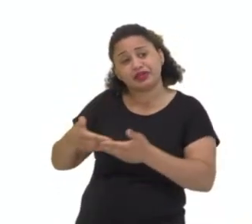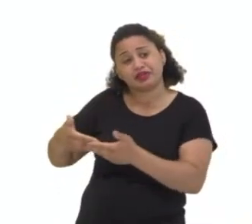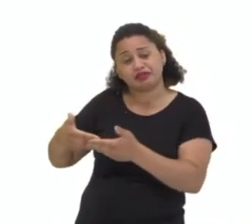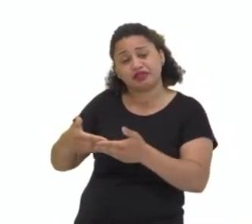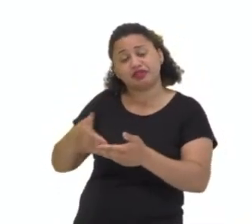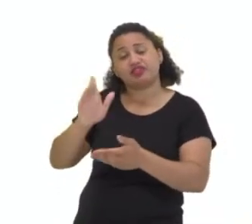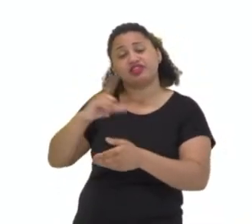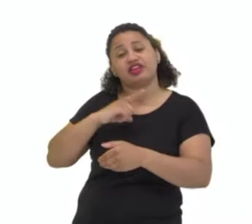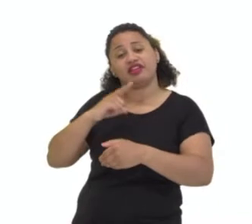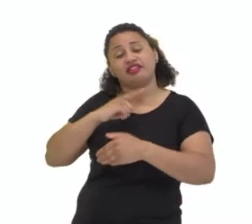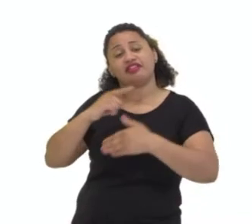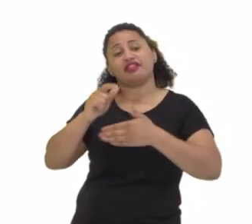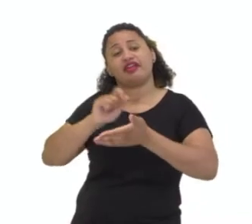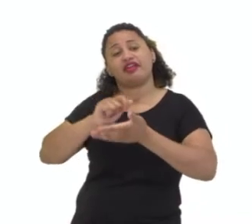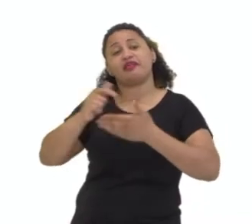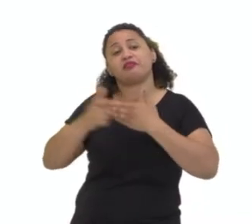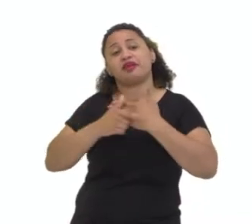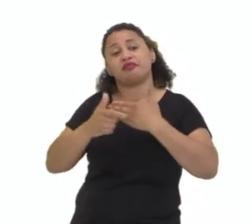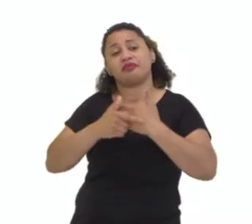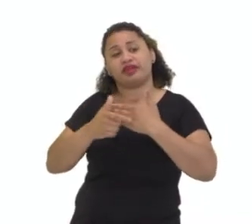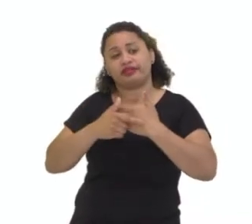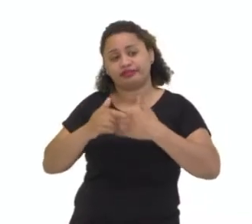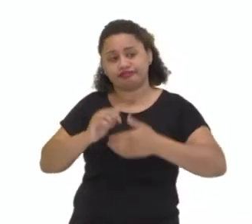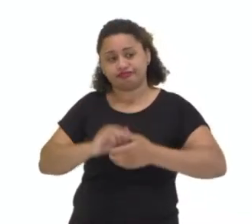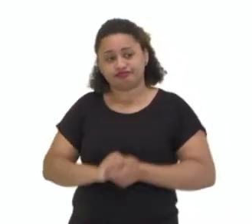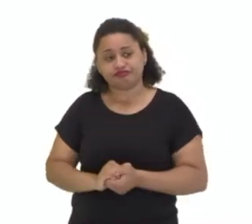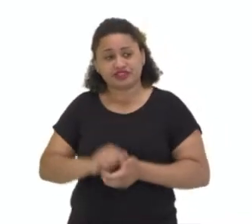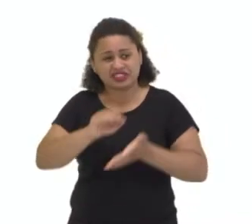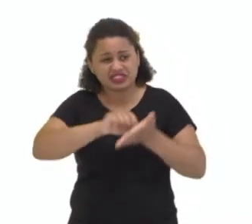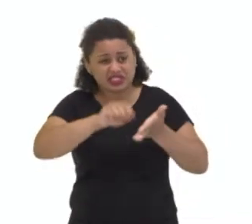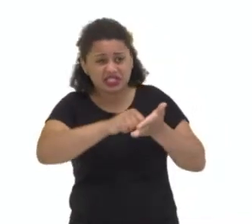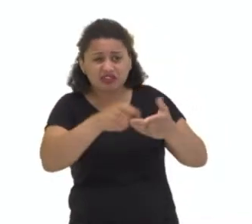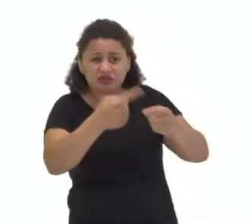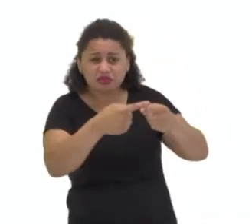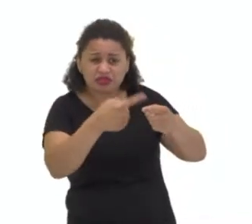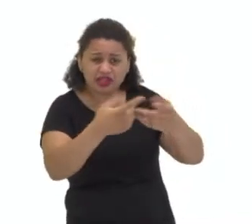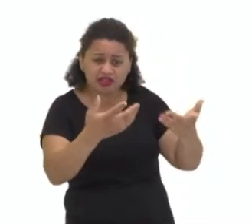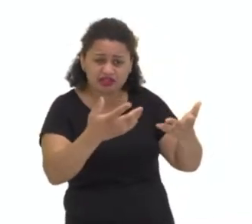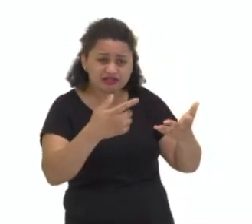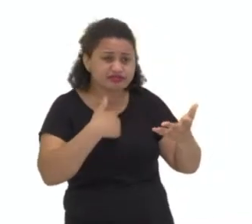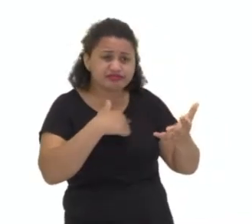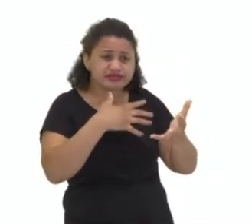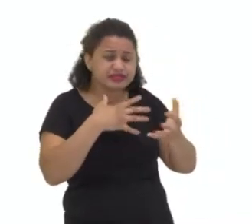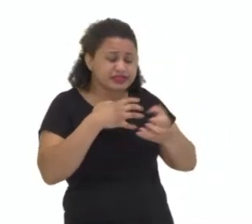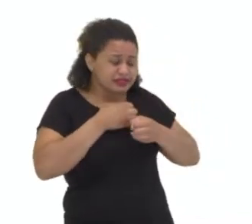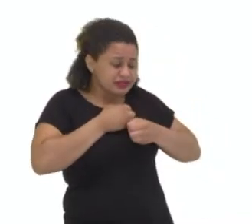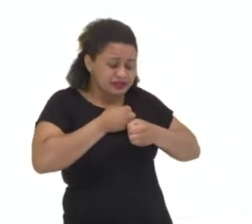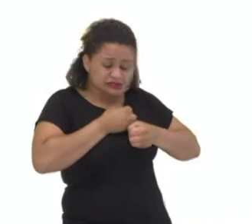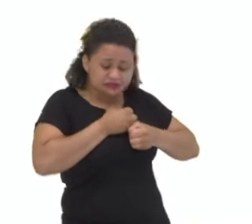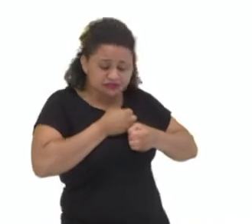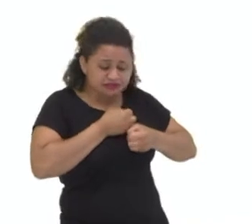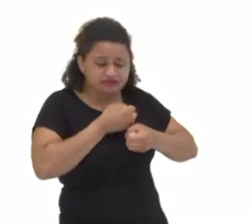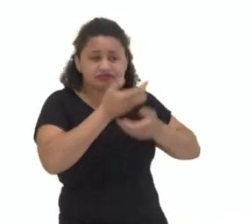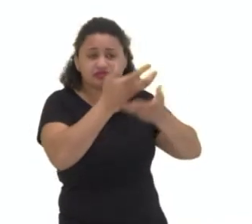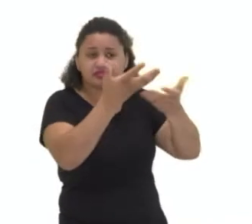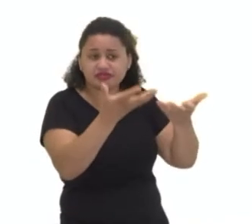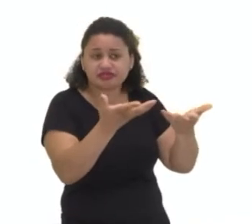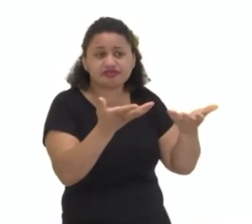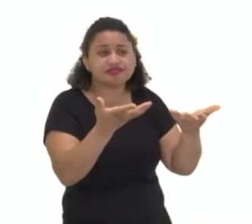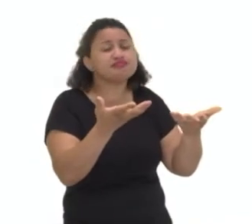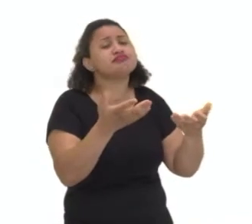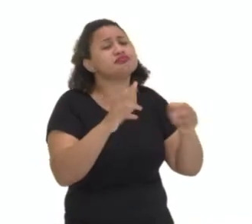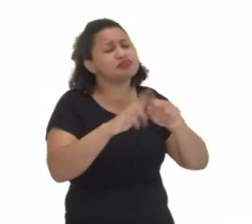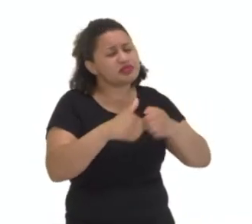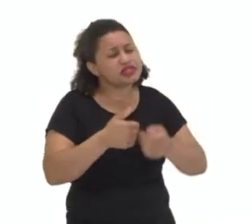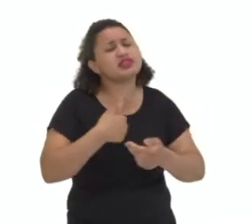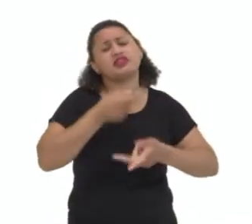ofício. Escrever para quê? Para exprimir-se, revelar-se? Ora, para isso a gente fala,